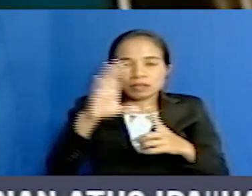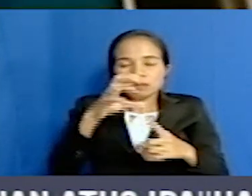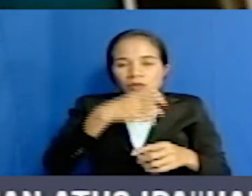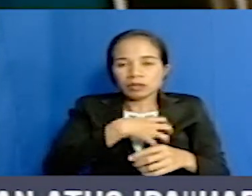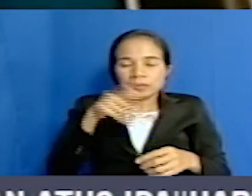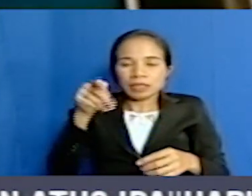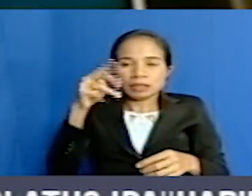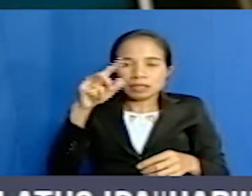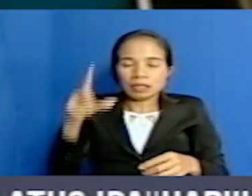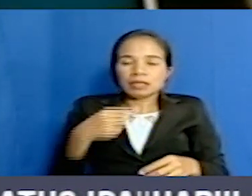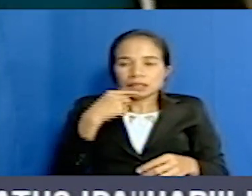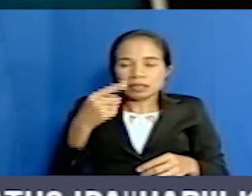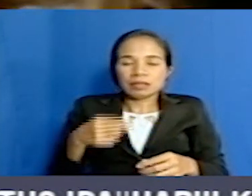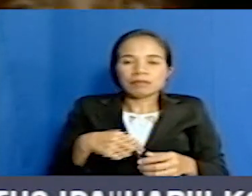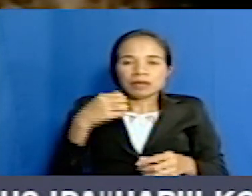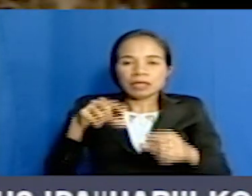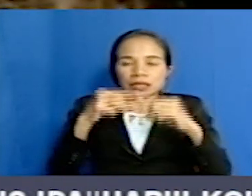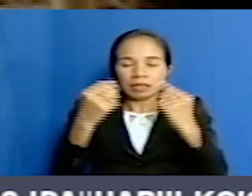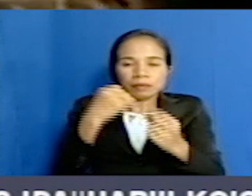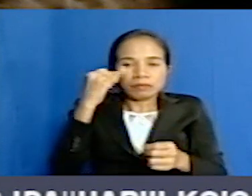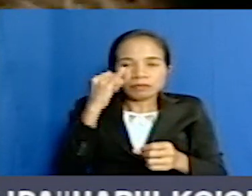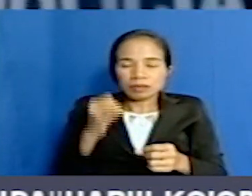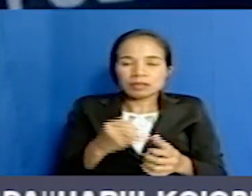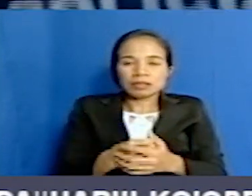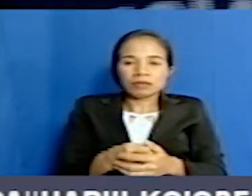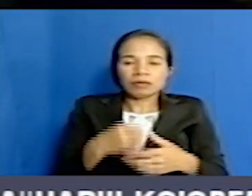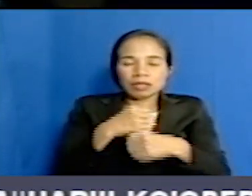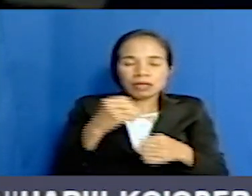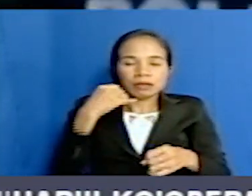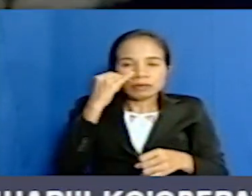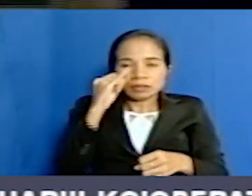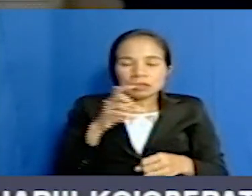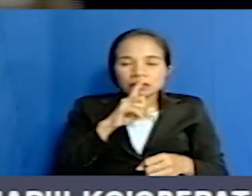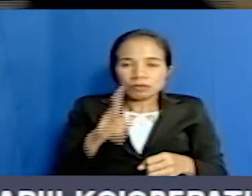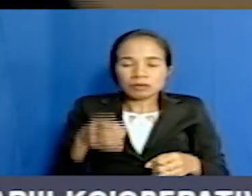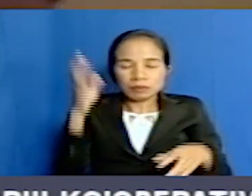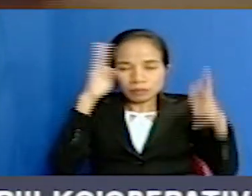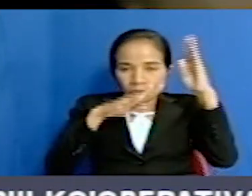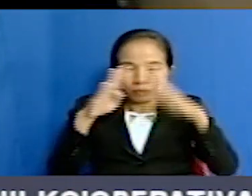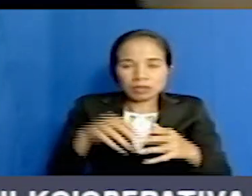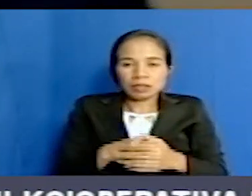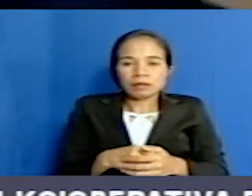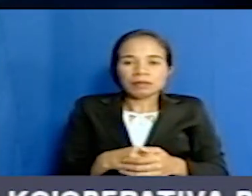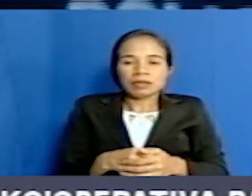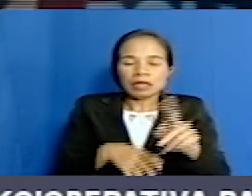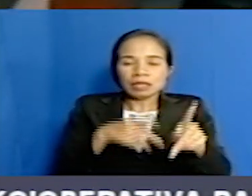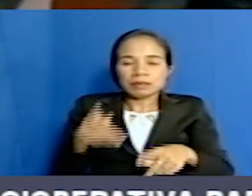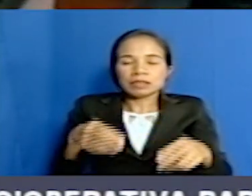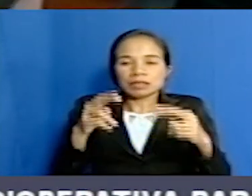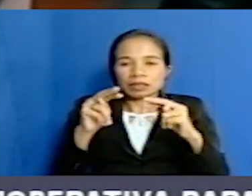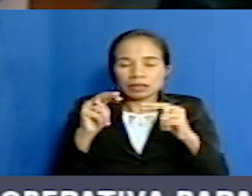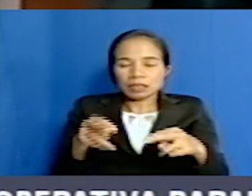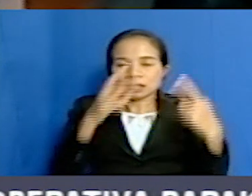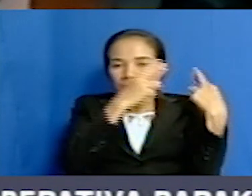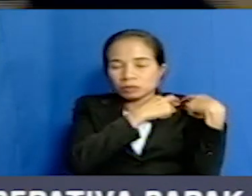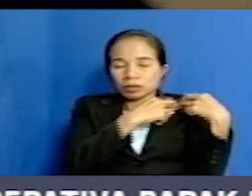orienta uma equipa de investigação para o Departamento de Justiça, onde a investigação clean para o caso refere. Não é autor Sira se responsabiliza